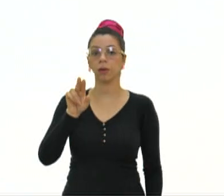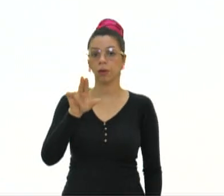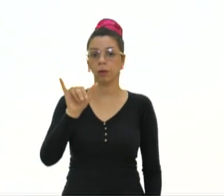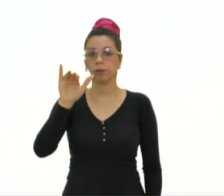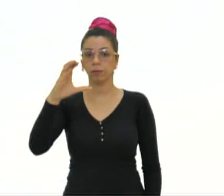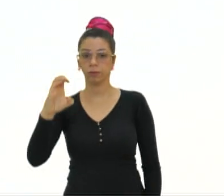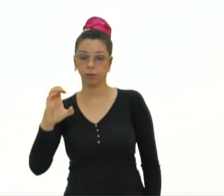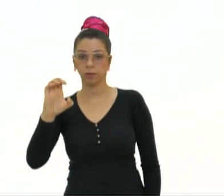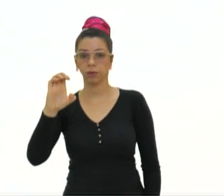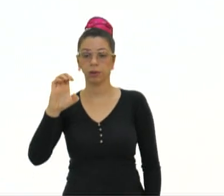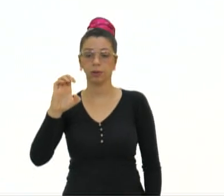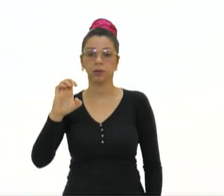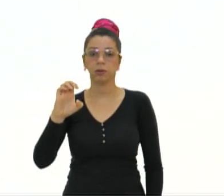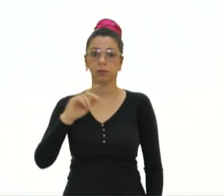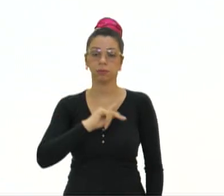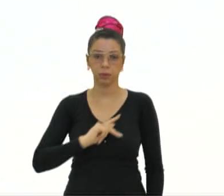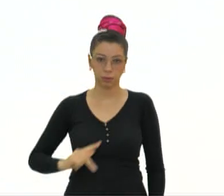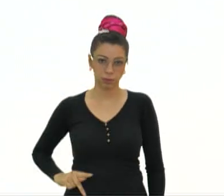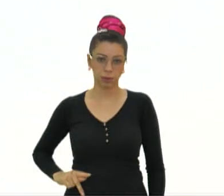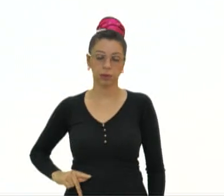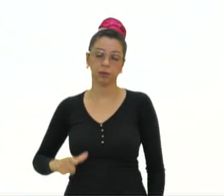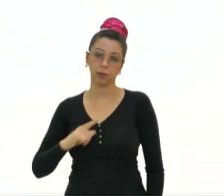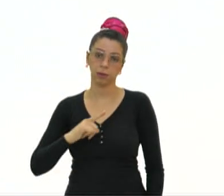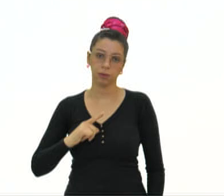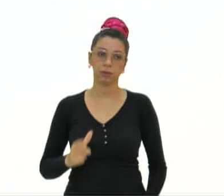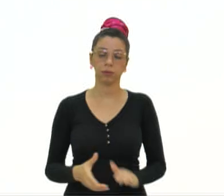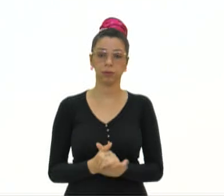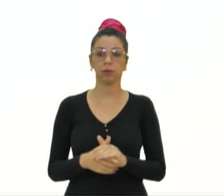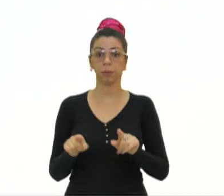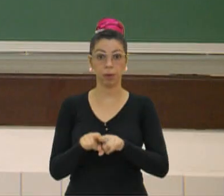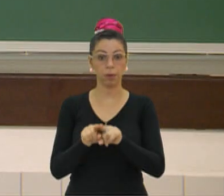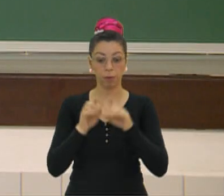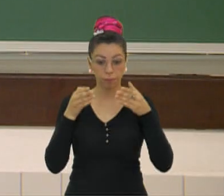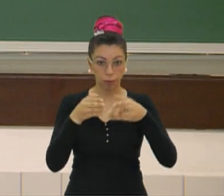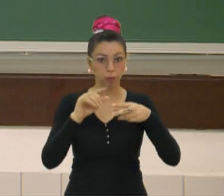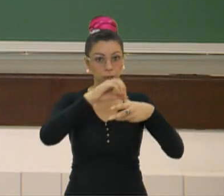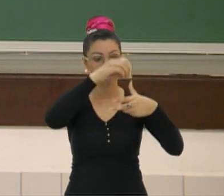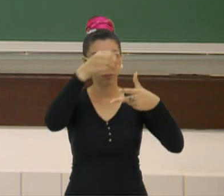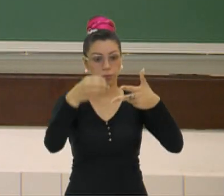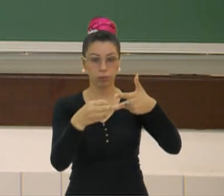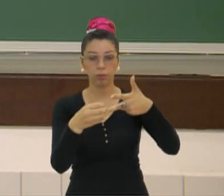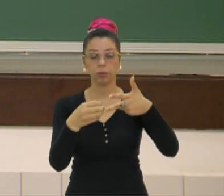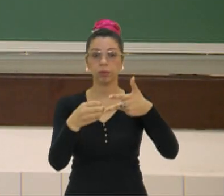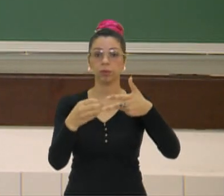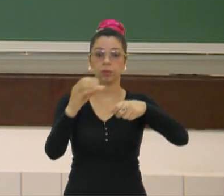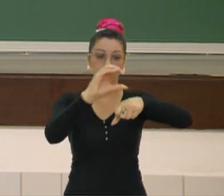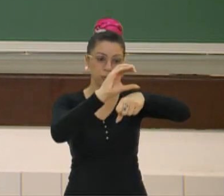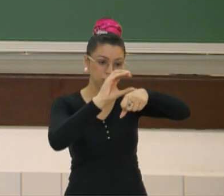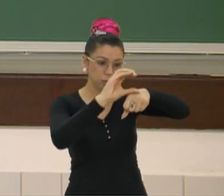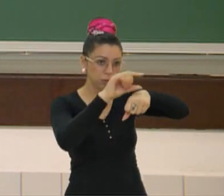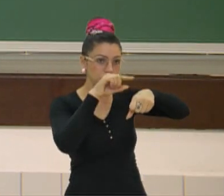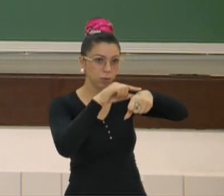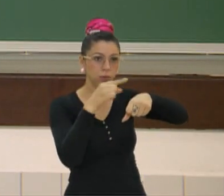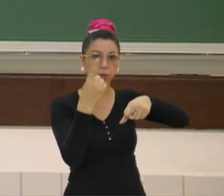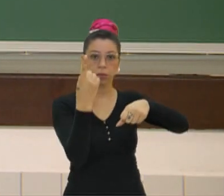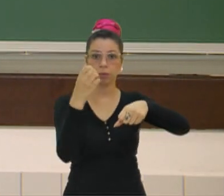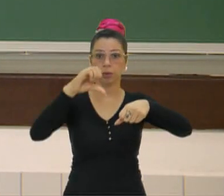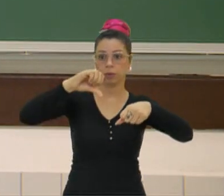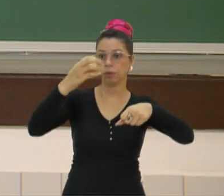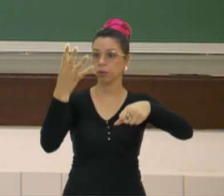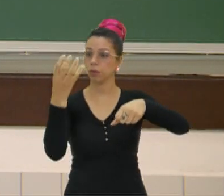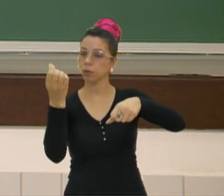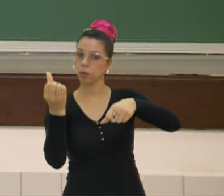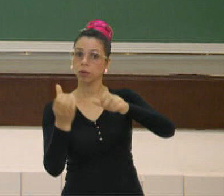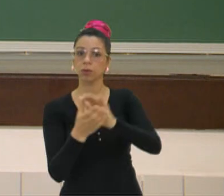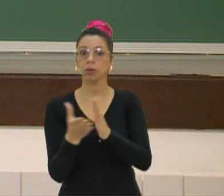à reeleição. Lembre bem, foco no Enem aqui, né? Olhamos a Constituição de 46 e você vai pensando na